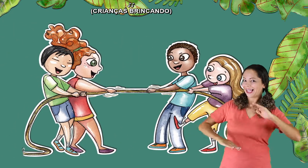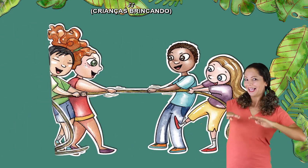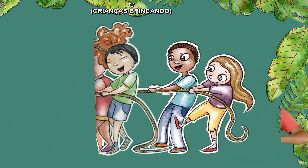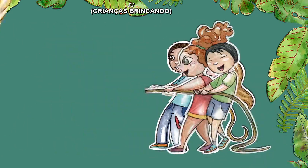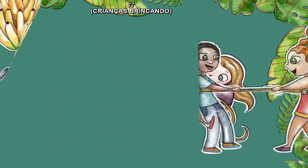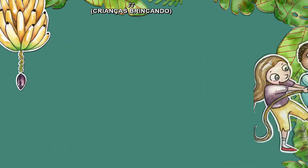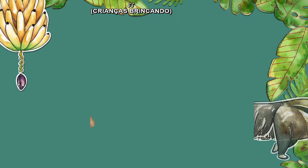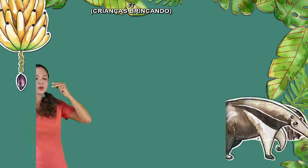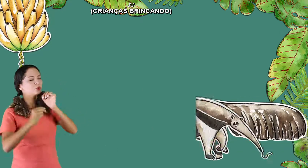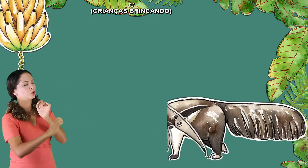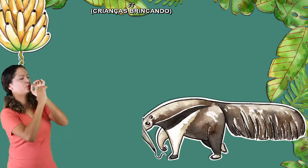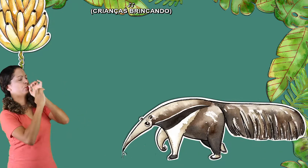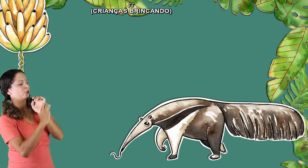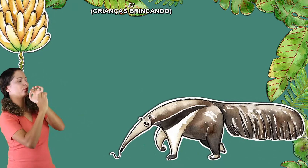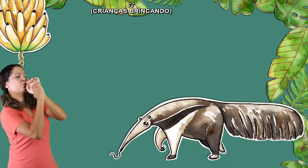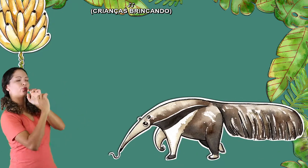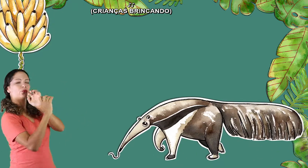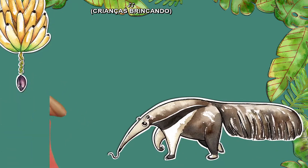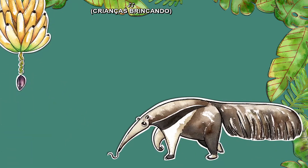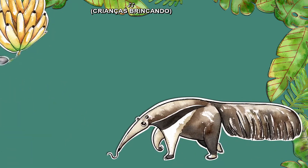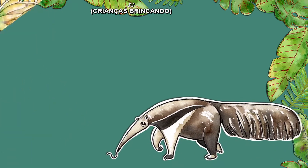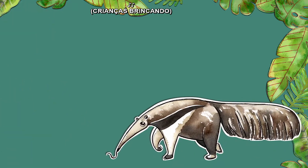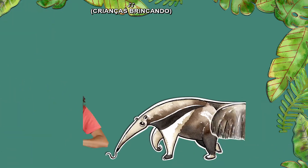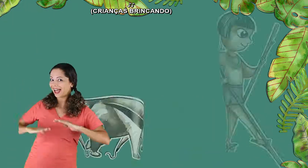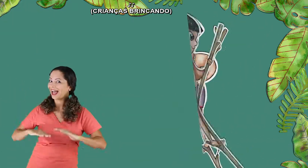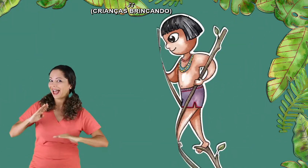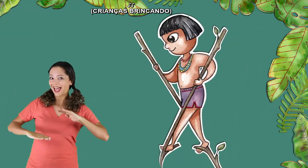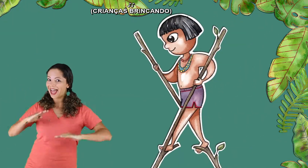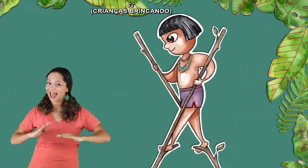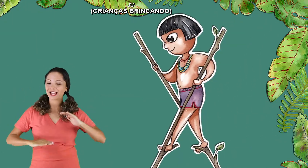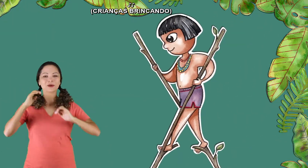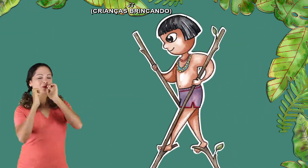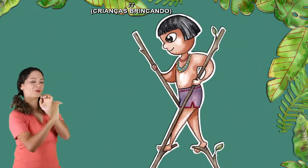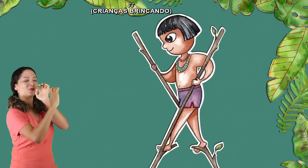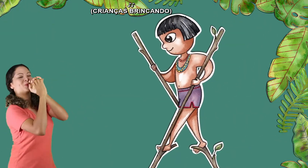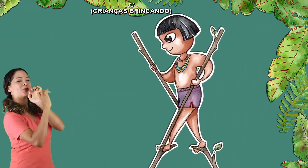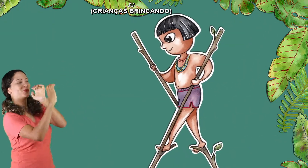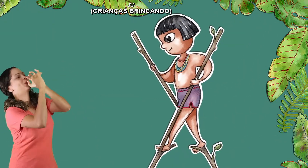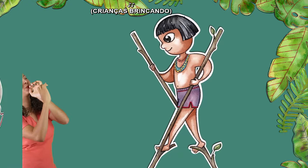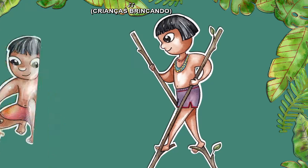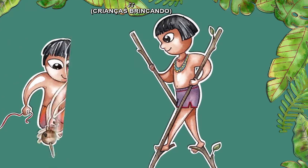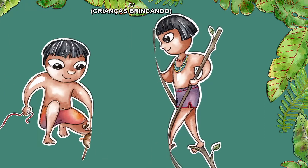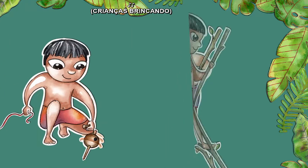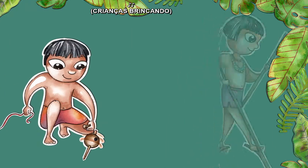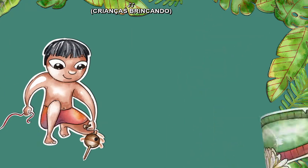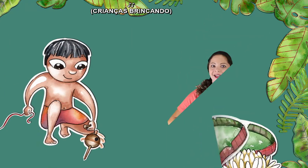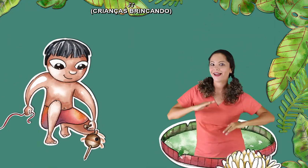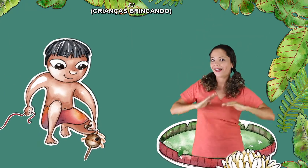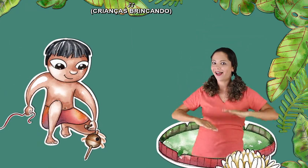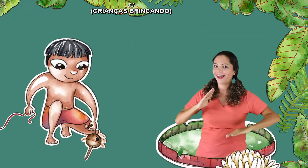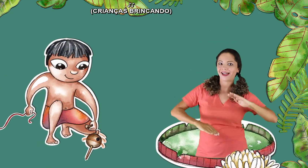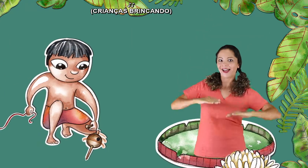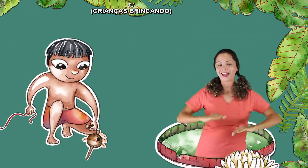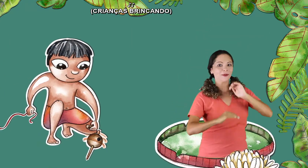laterais da tela. Quatro crianças puxam uma corda. Surge um cacho de bananas e um tamanduá. Uma indiazinha anda sobre pernas de pau feitas de galhos. Um índiozinho surge ao lado segurando uma